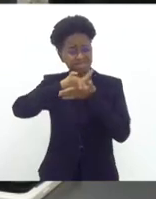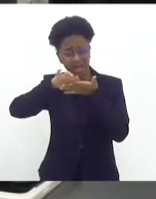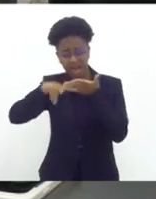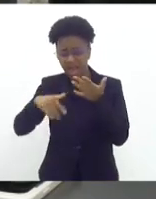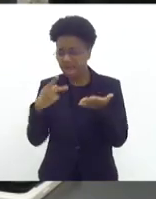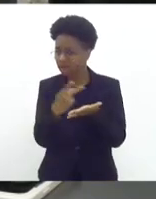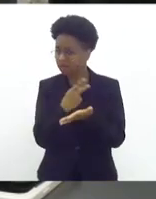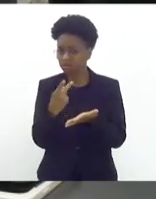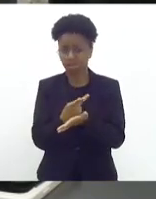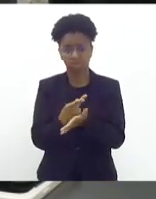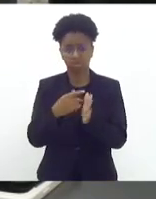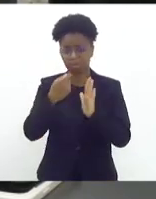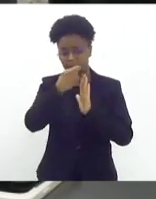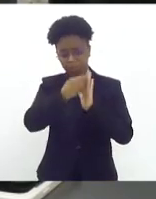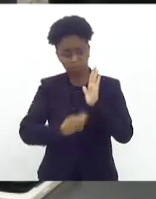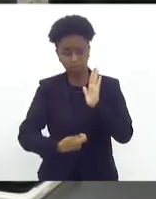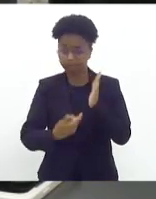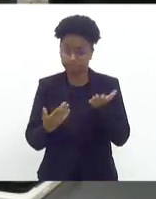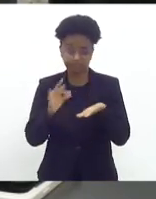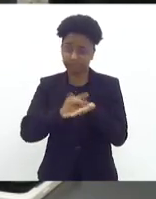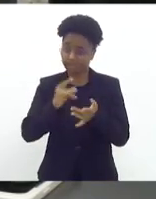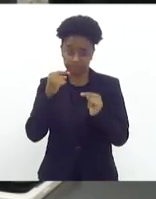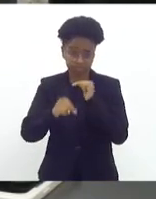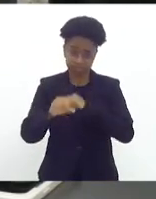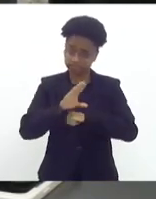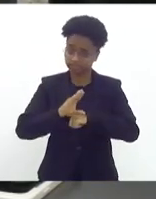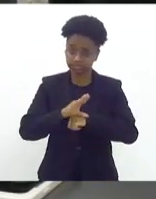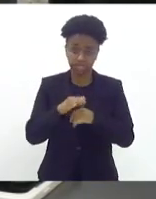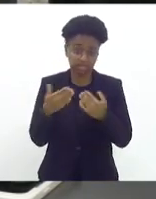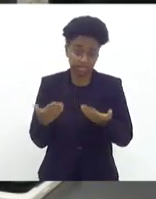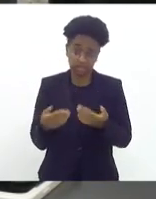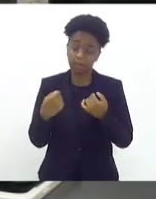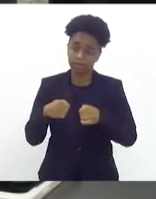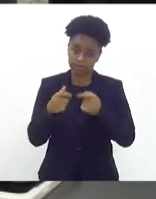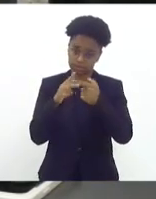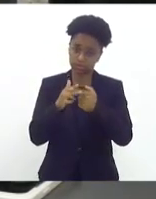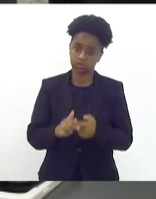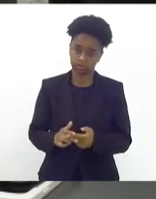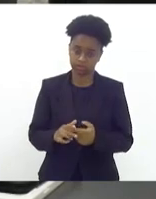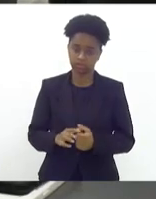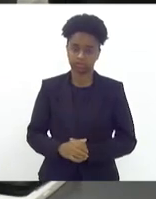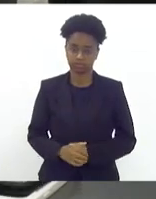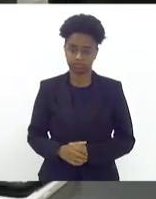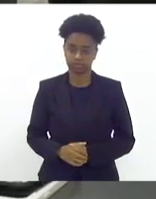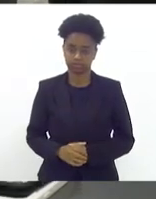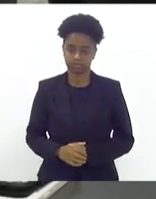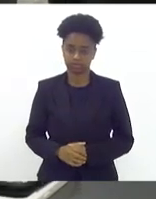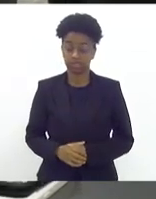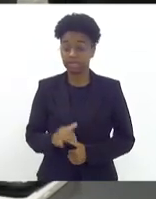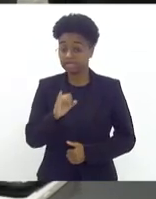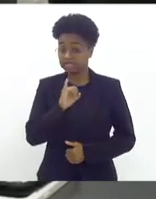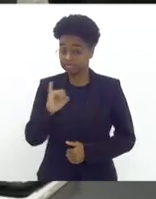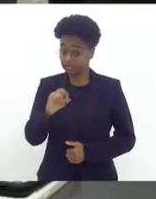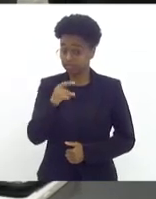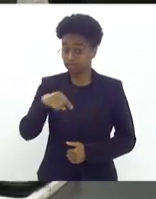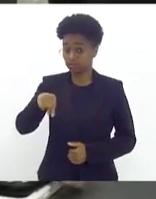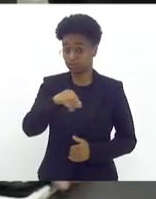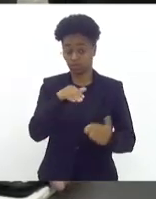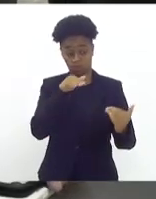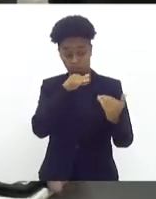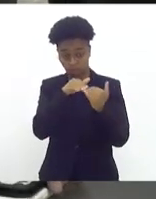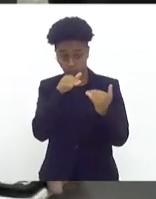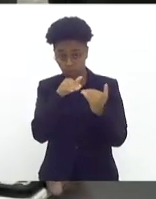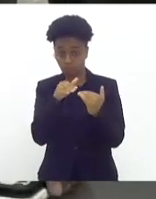o tornam absolutamente inconstitucional, e então tem que haver essa correção. Se for da concordância que o deputado Luiz